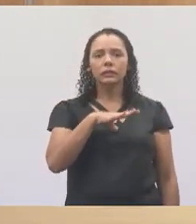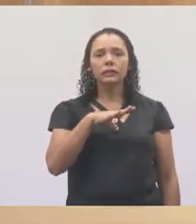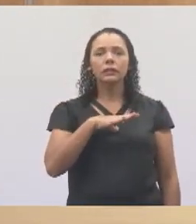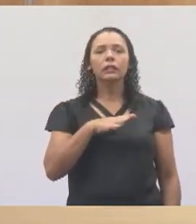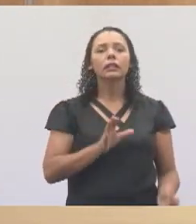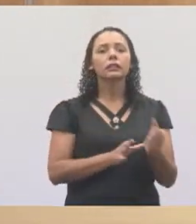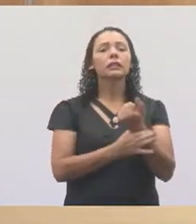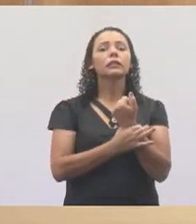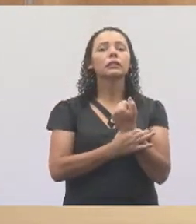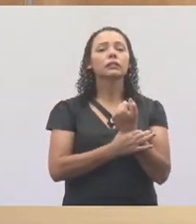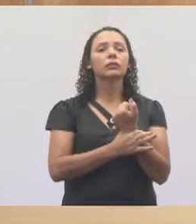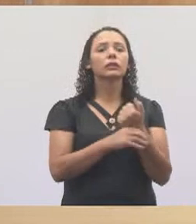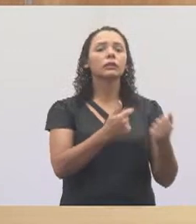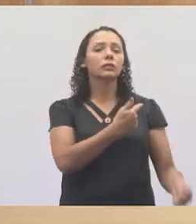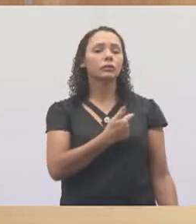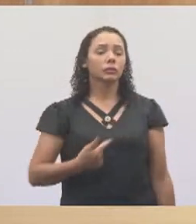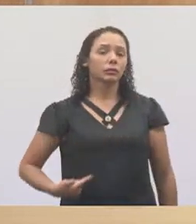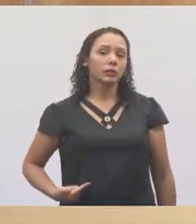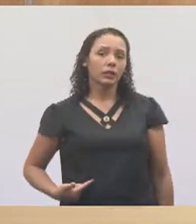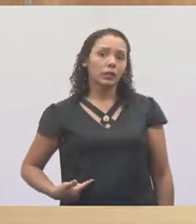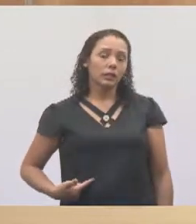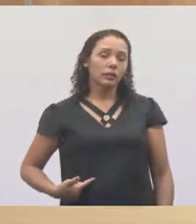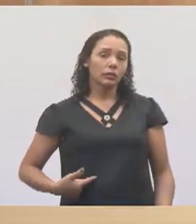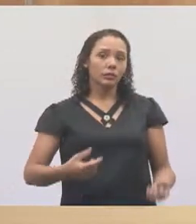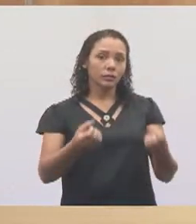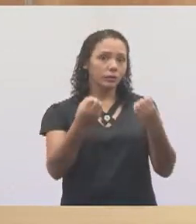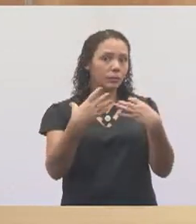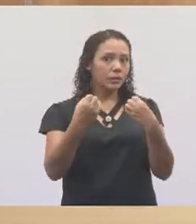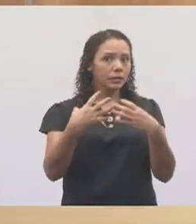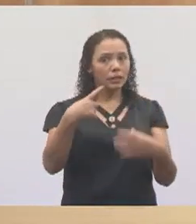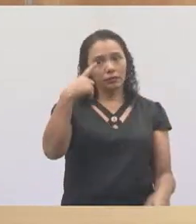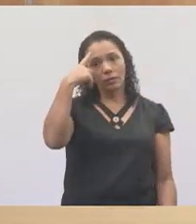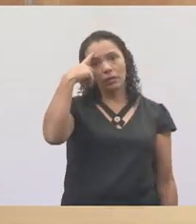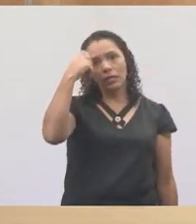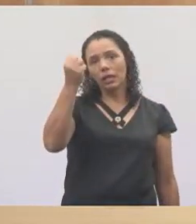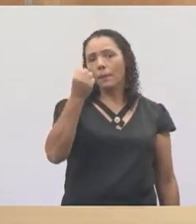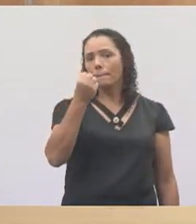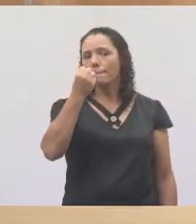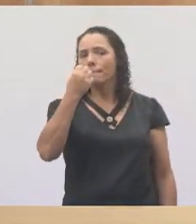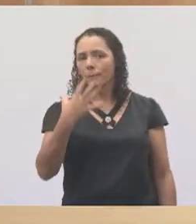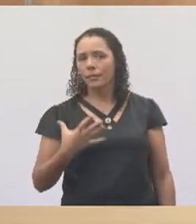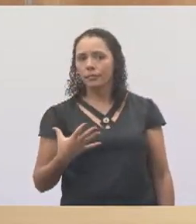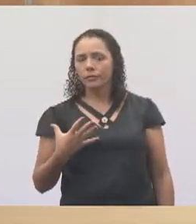segurança pública e me dava muitas ideias, não é?